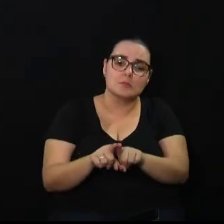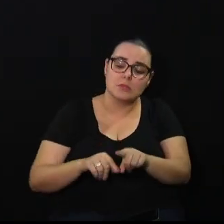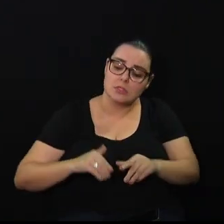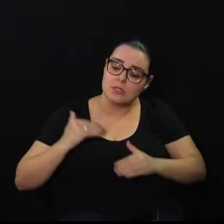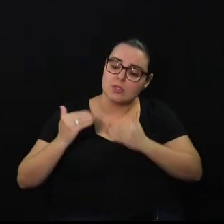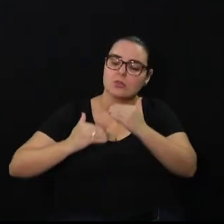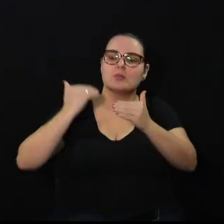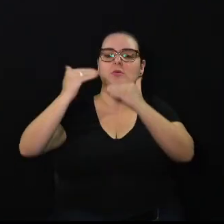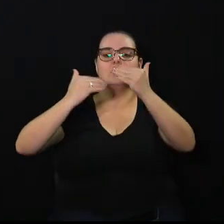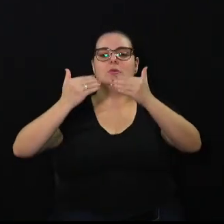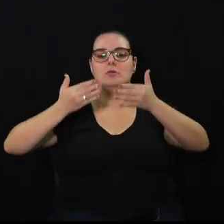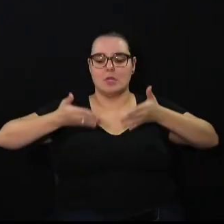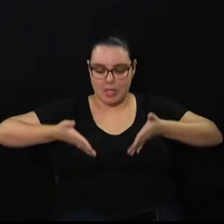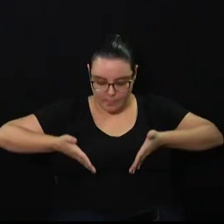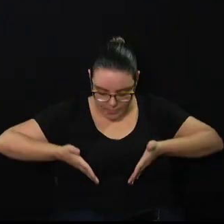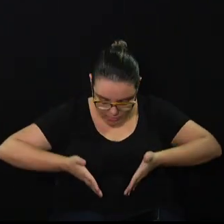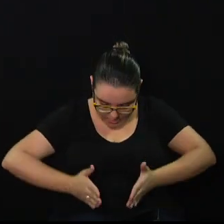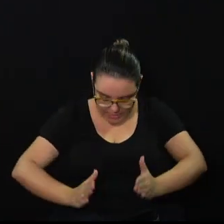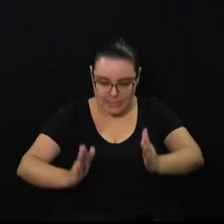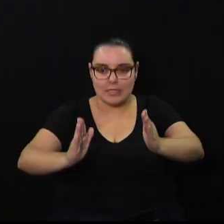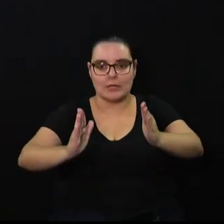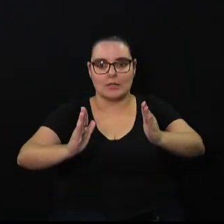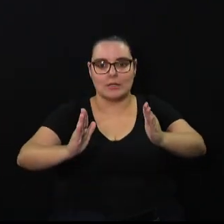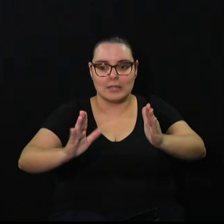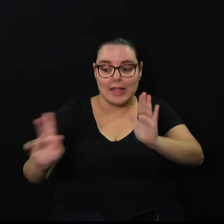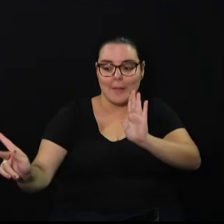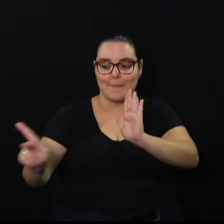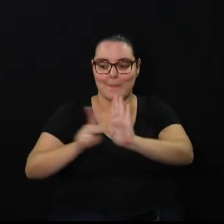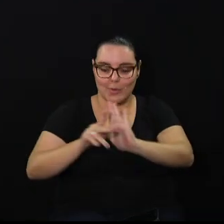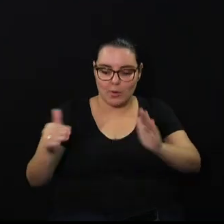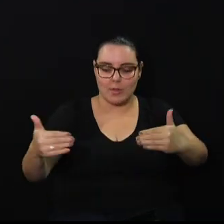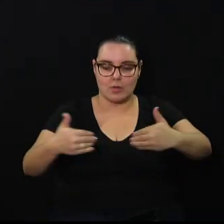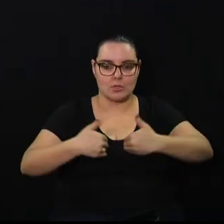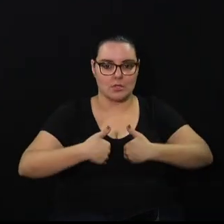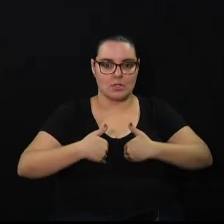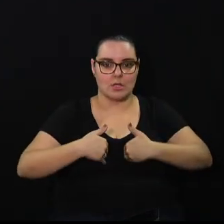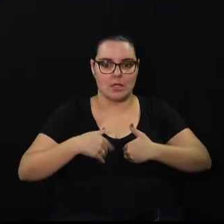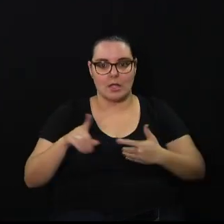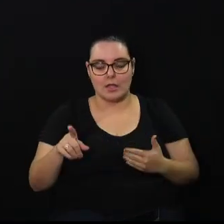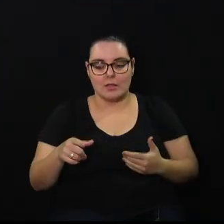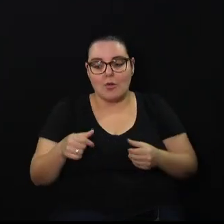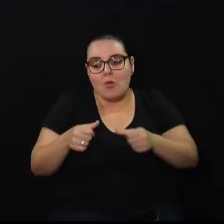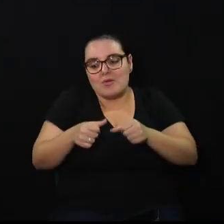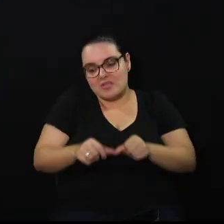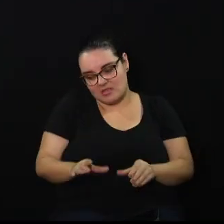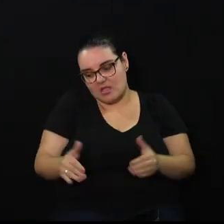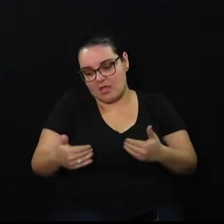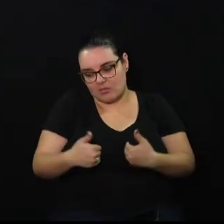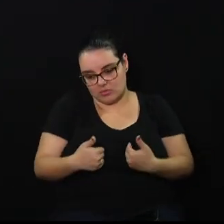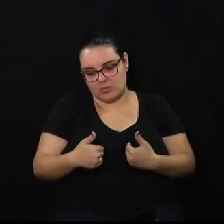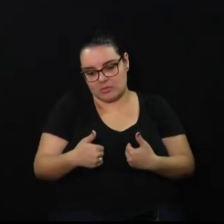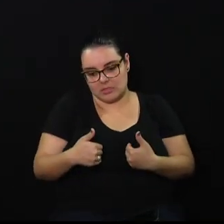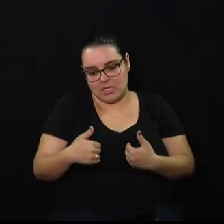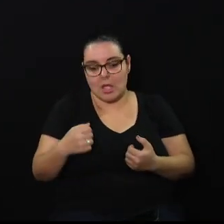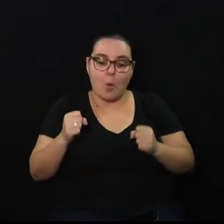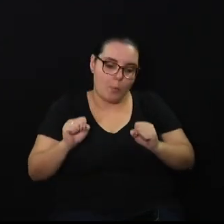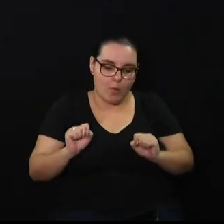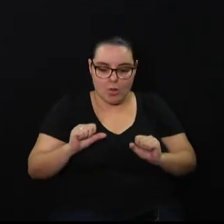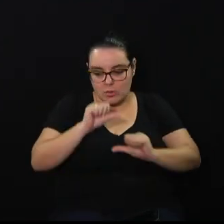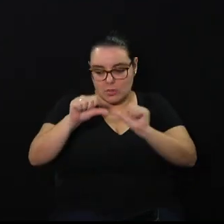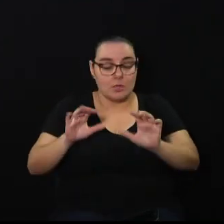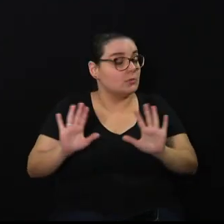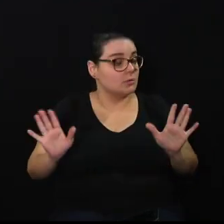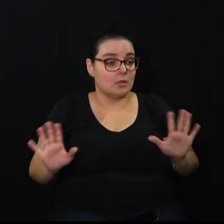nasce autista ela é autista ela não está autista isso diferencia profundamente de uma